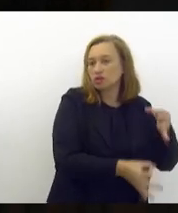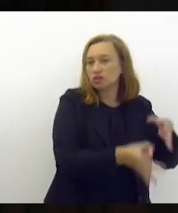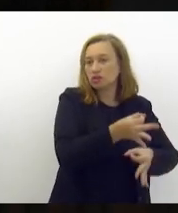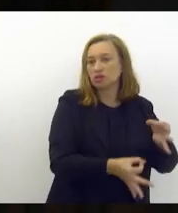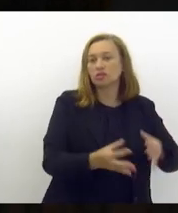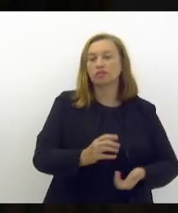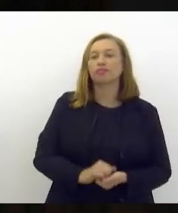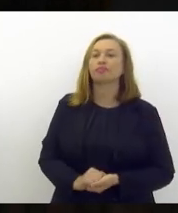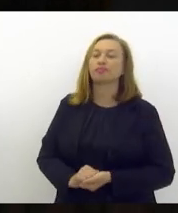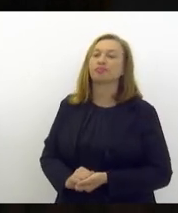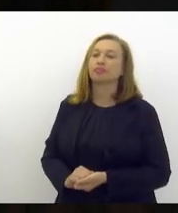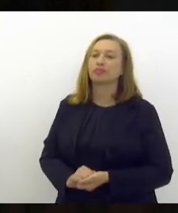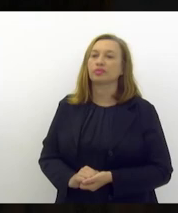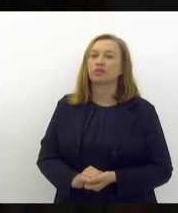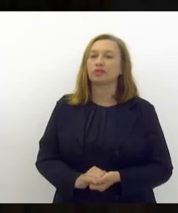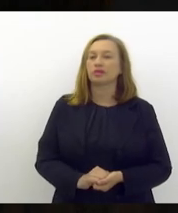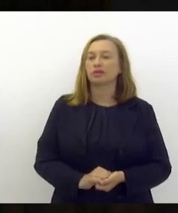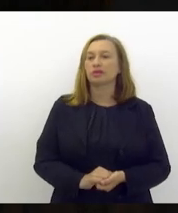Justiça, nosso